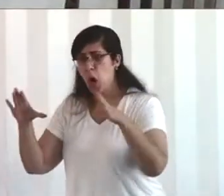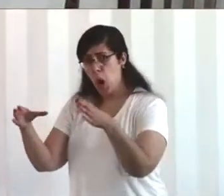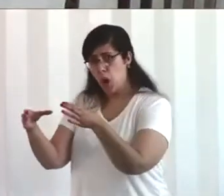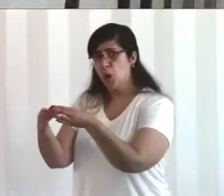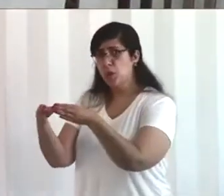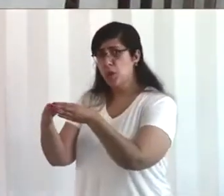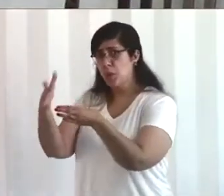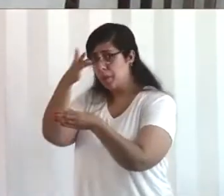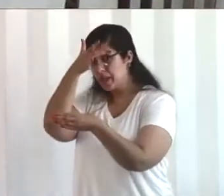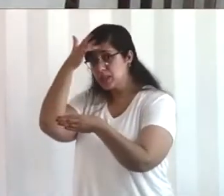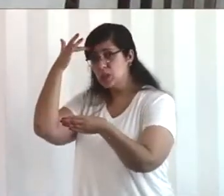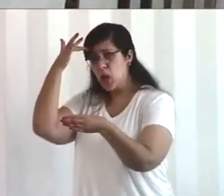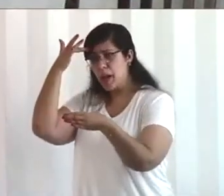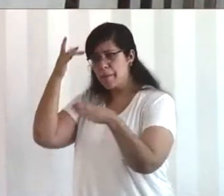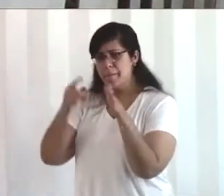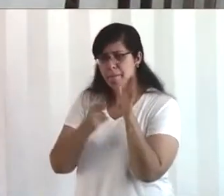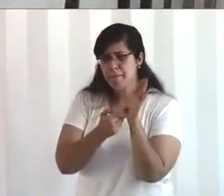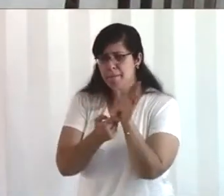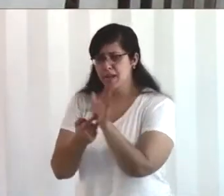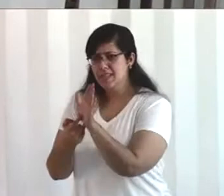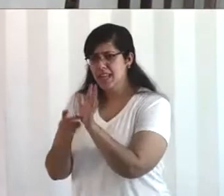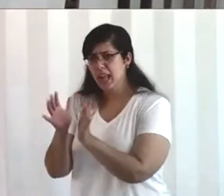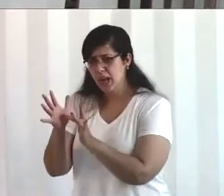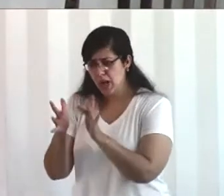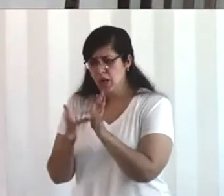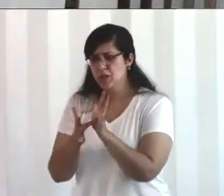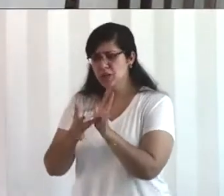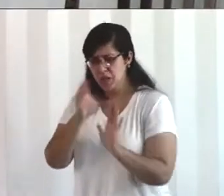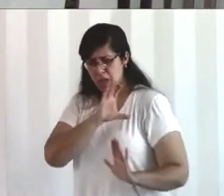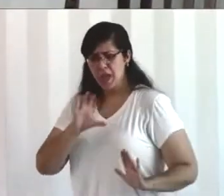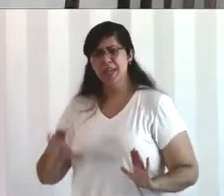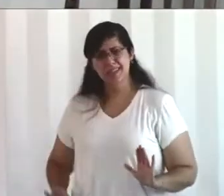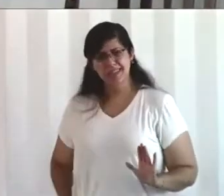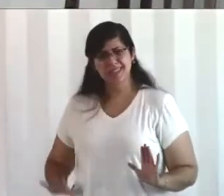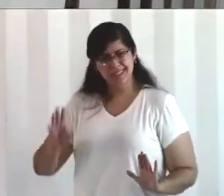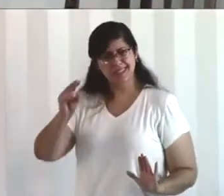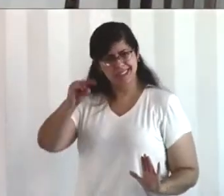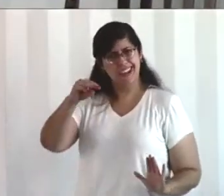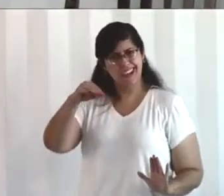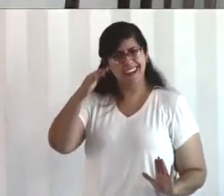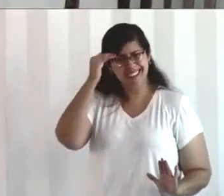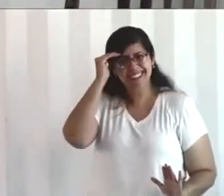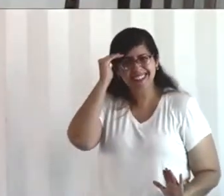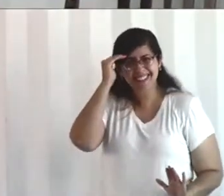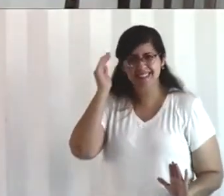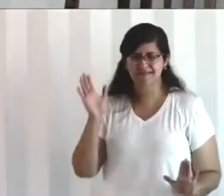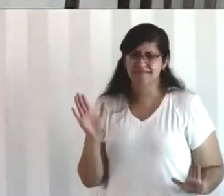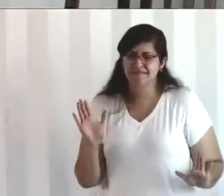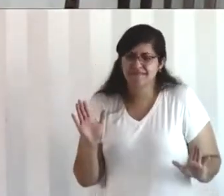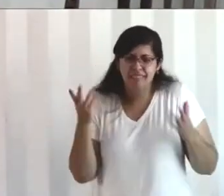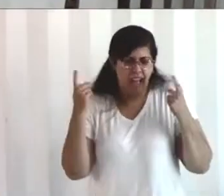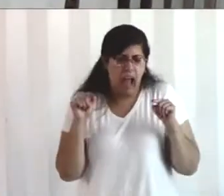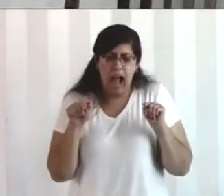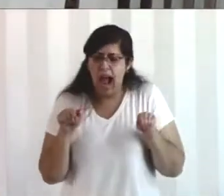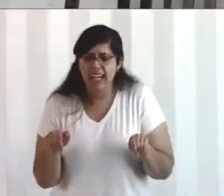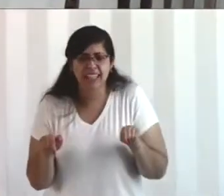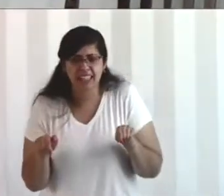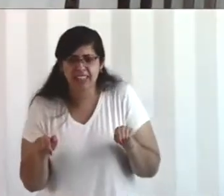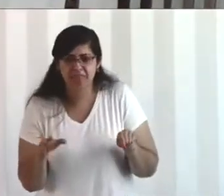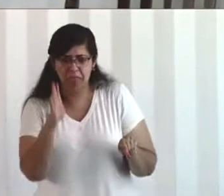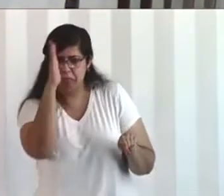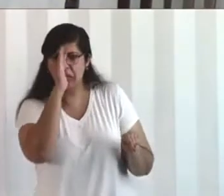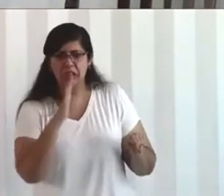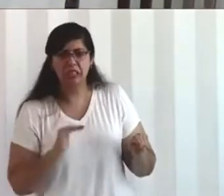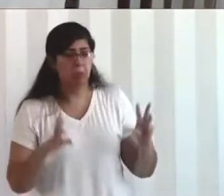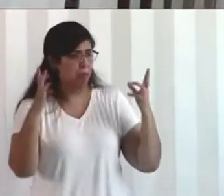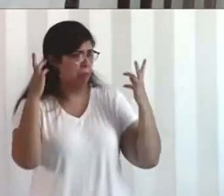que Cristo era Jesus. Aqui no Brasil, se nós falarmos que Cristo é Jesus, não há reações contrárias. No